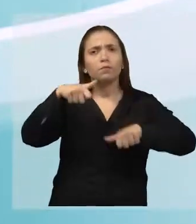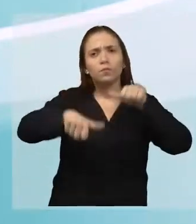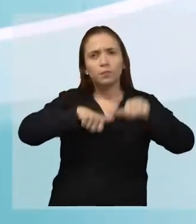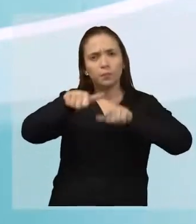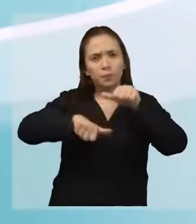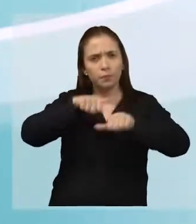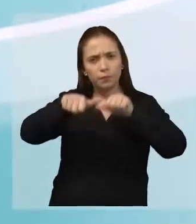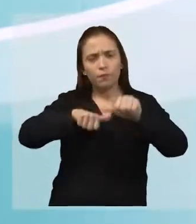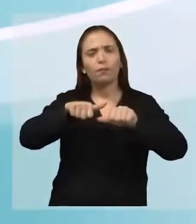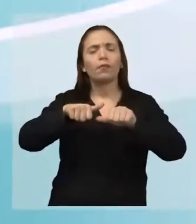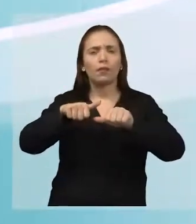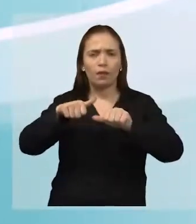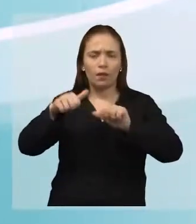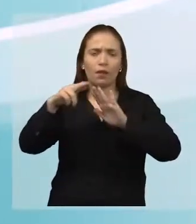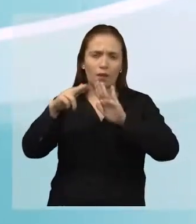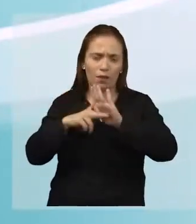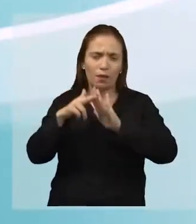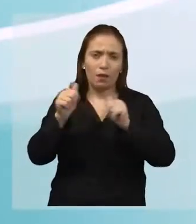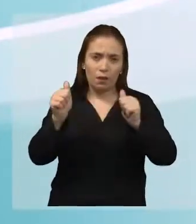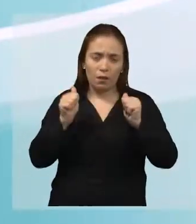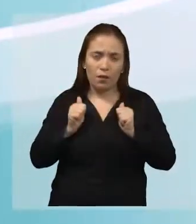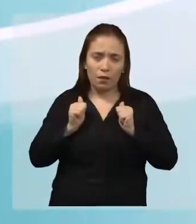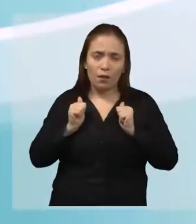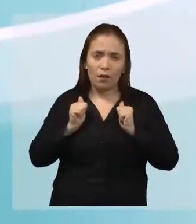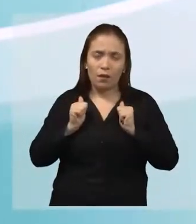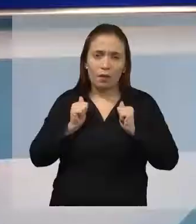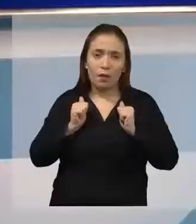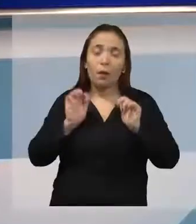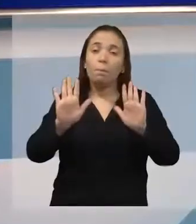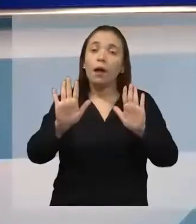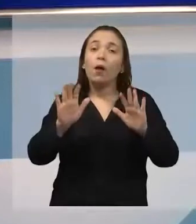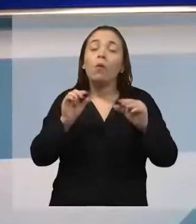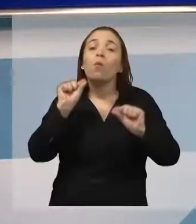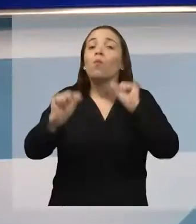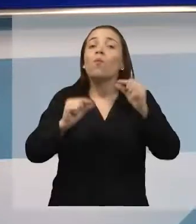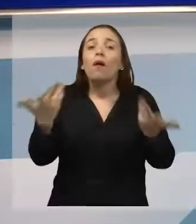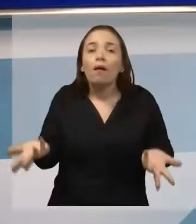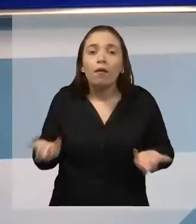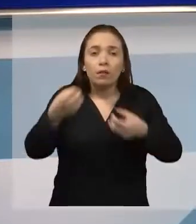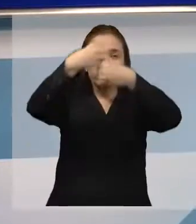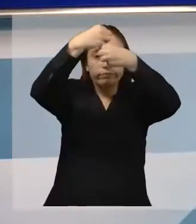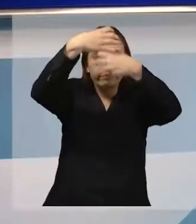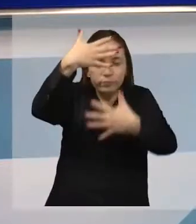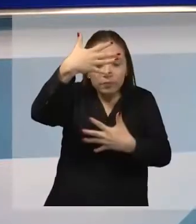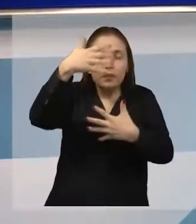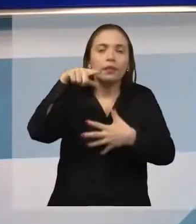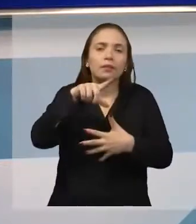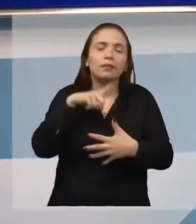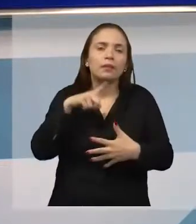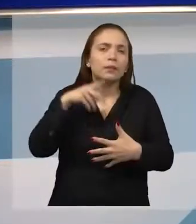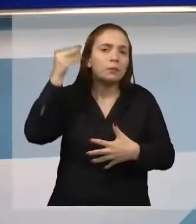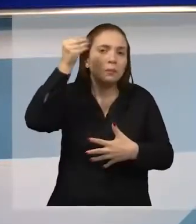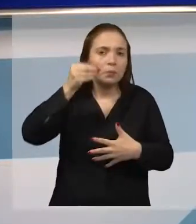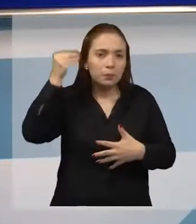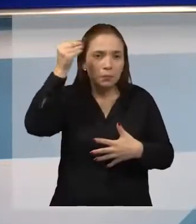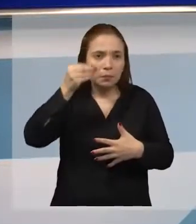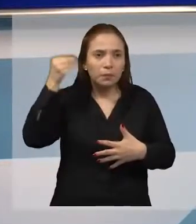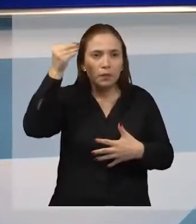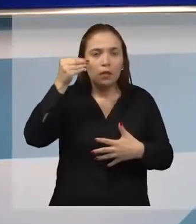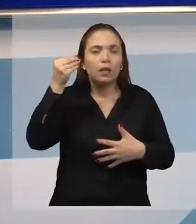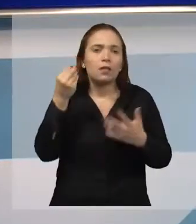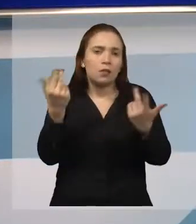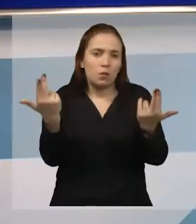parábola de um exímio nadador que estava na beira de um lago, onde alguém estava se